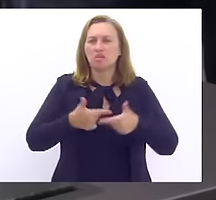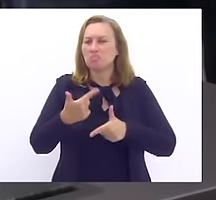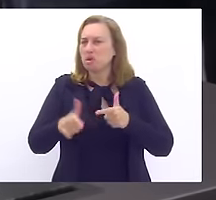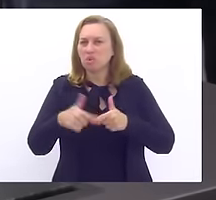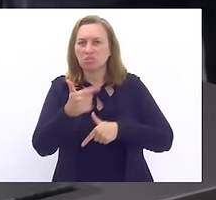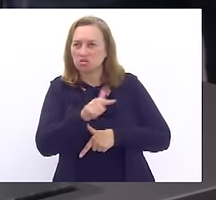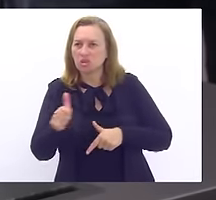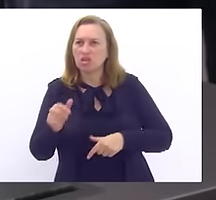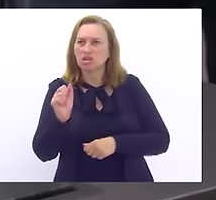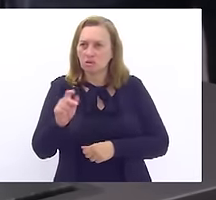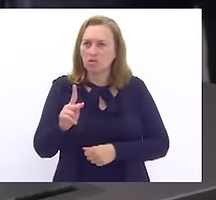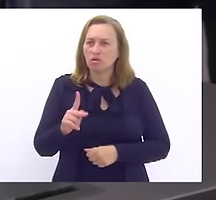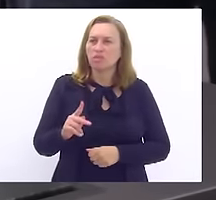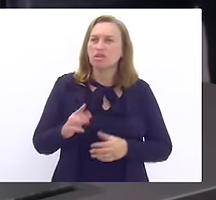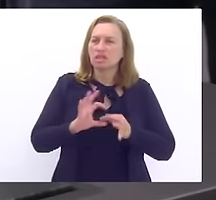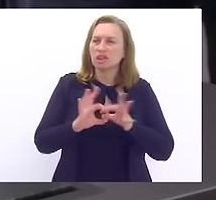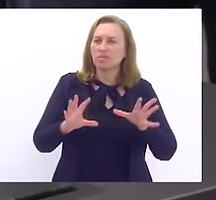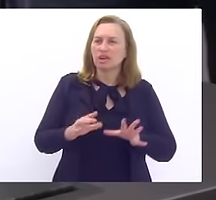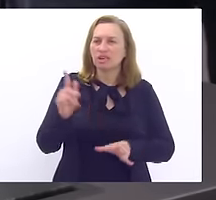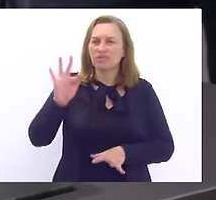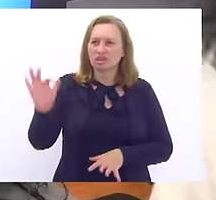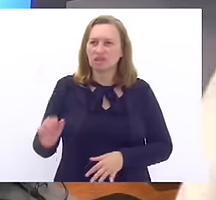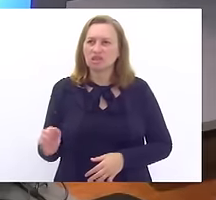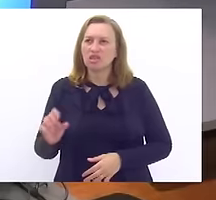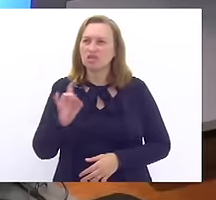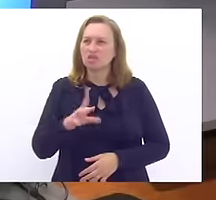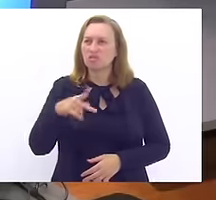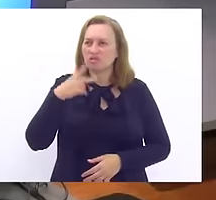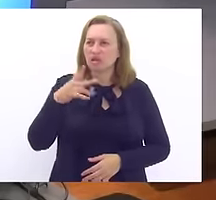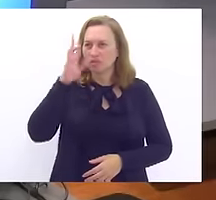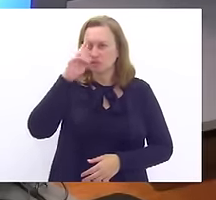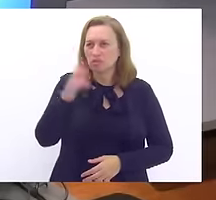tá bom obrigado sim tá liberado a fazer presente